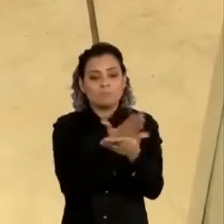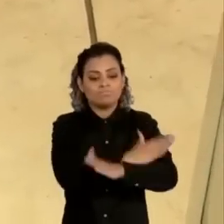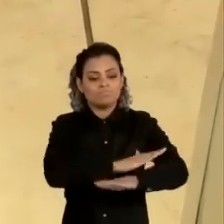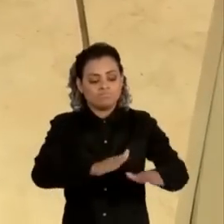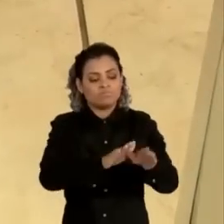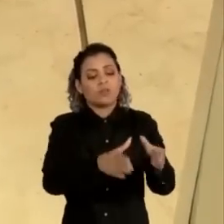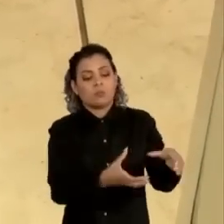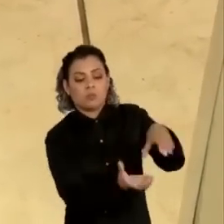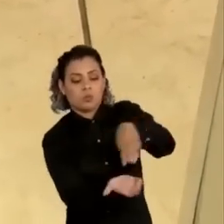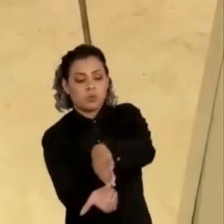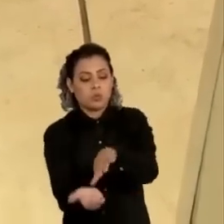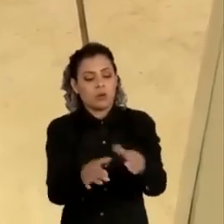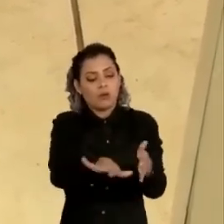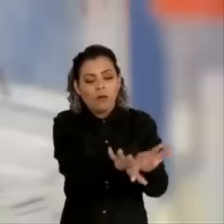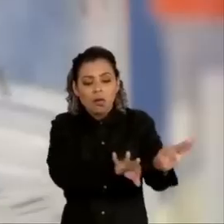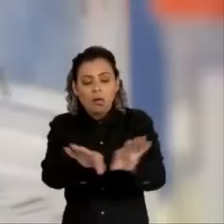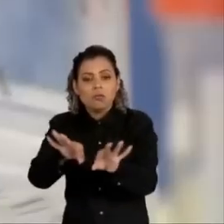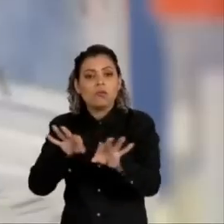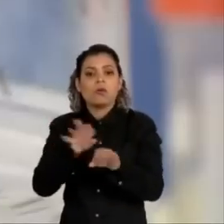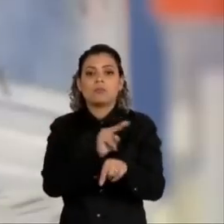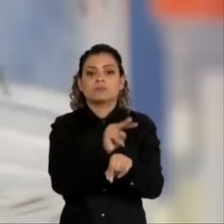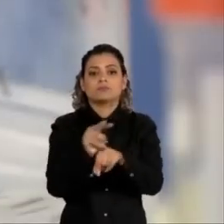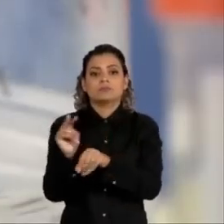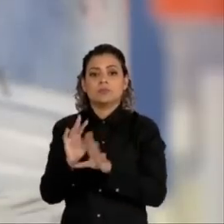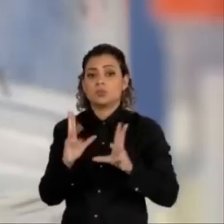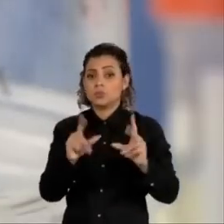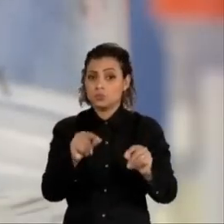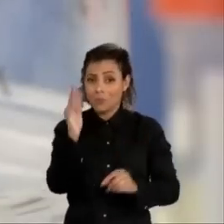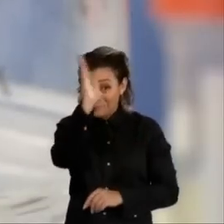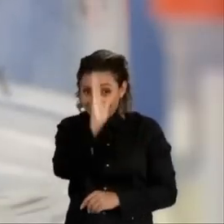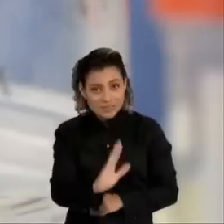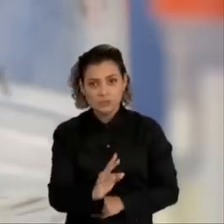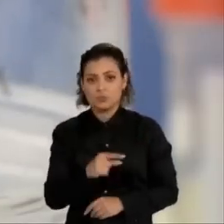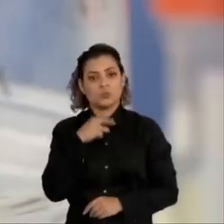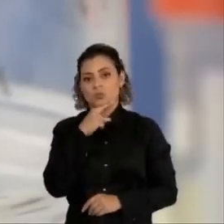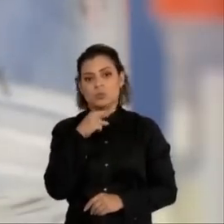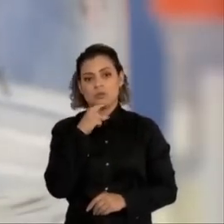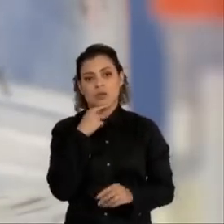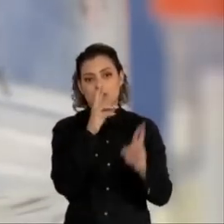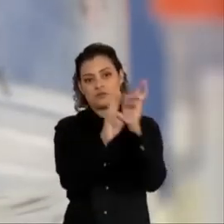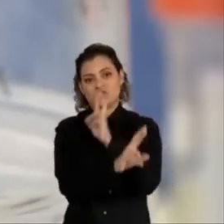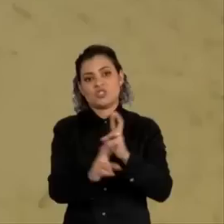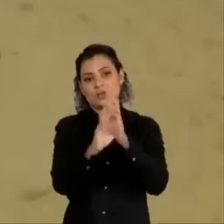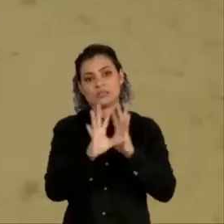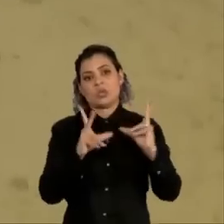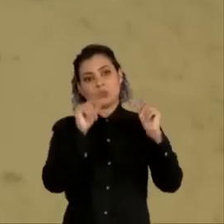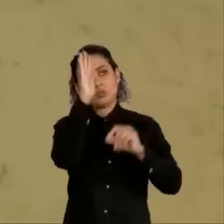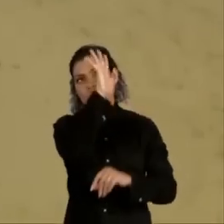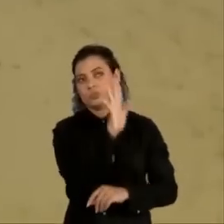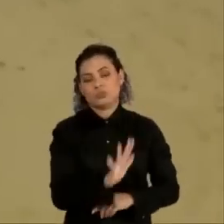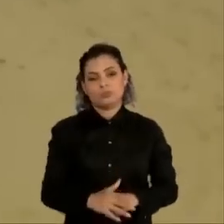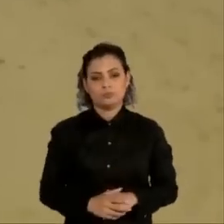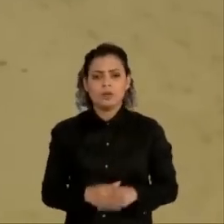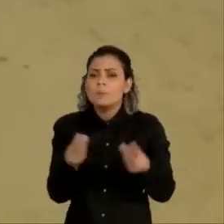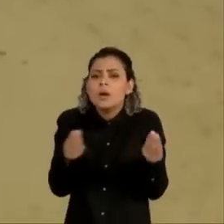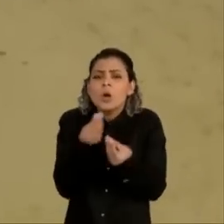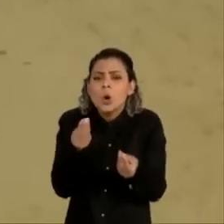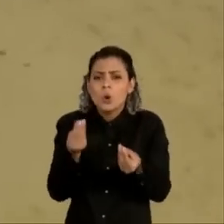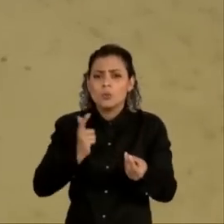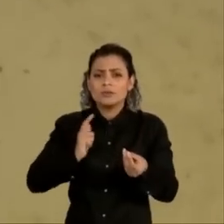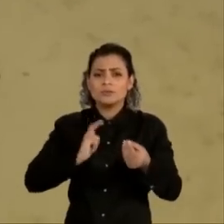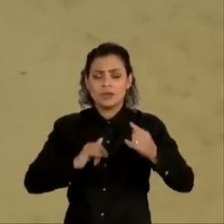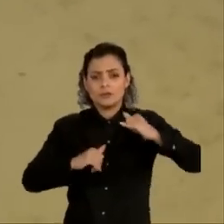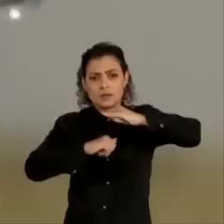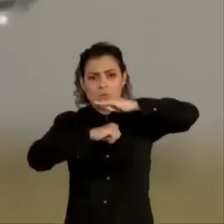infelizmente, na atual circunstância do país, isso não está sendo possível. À medida de pulverização